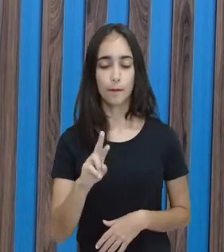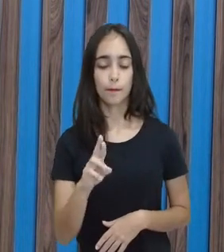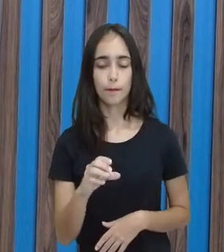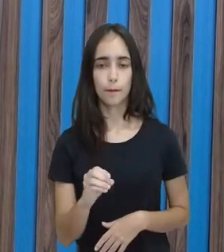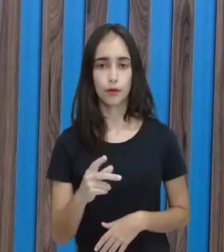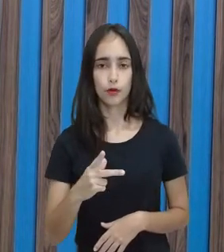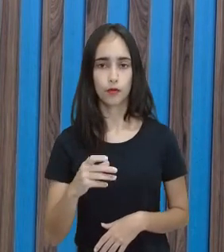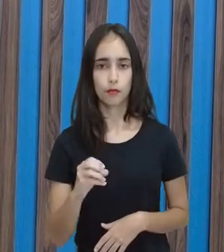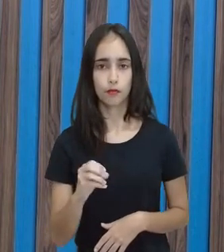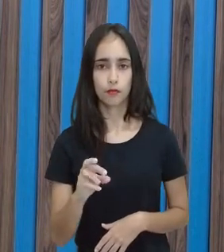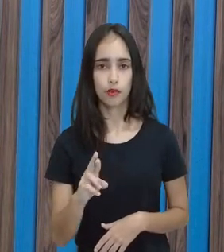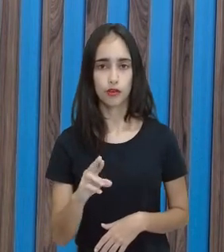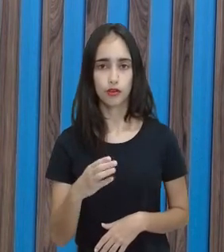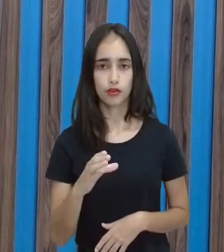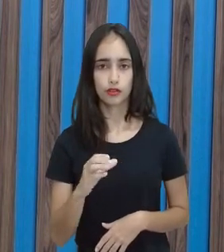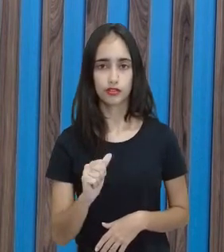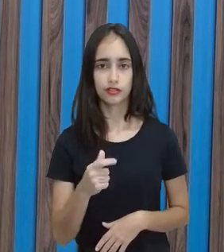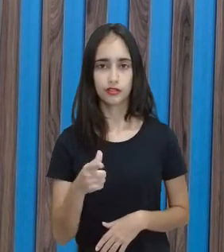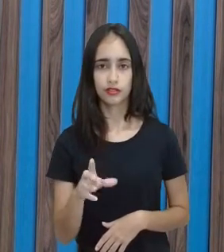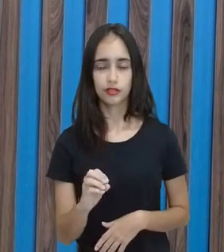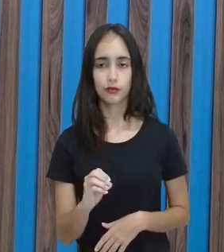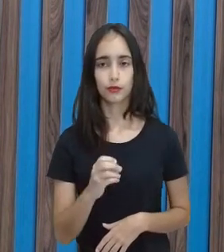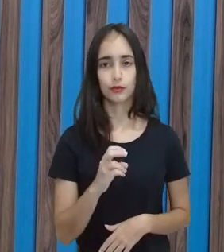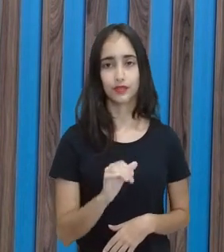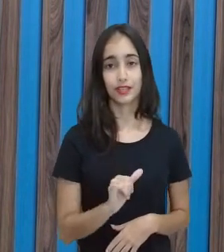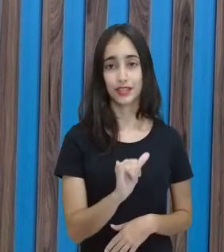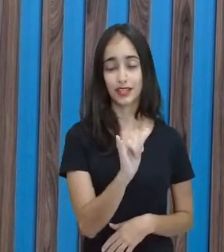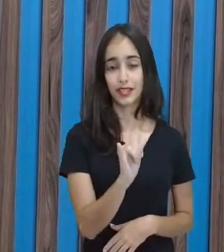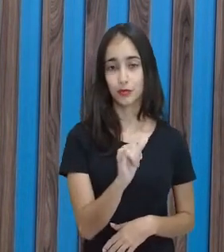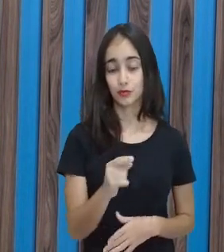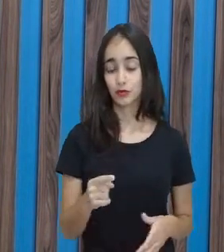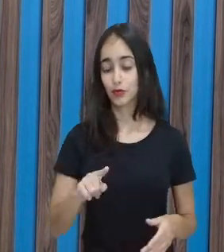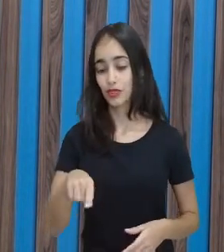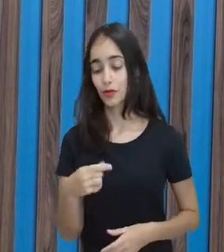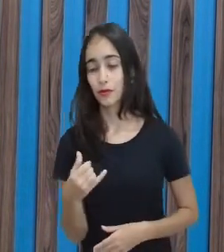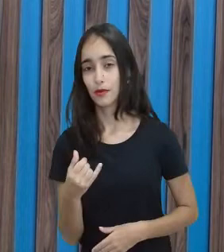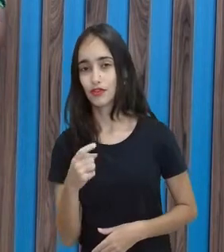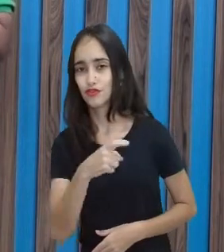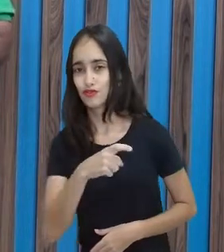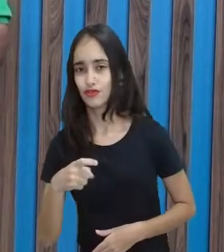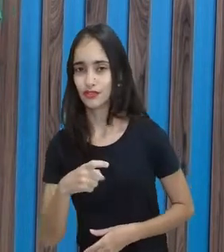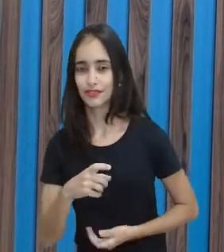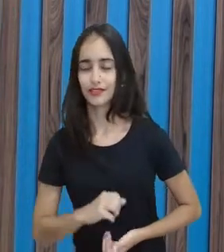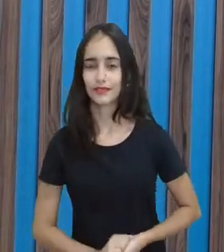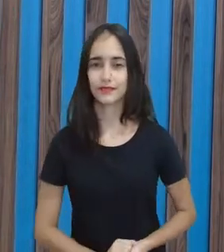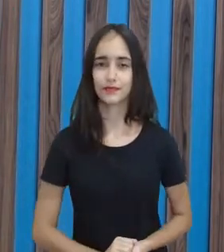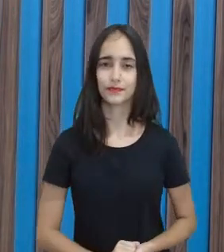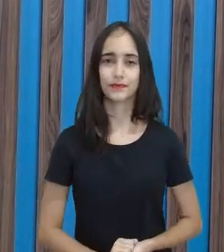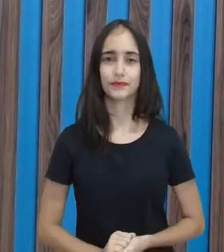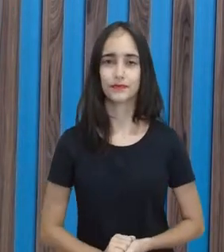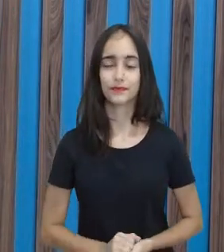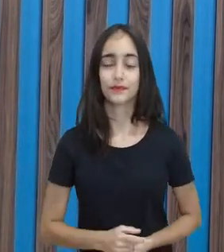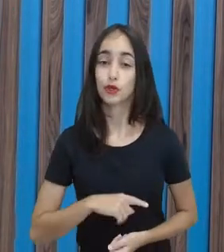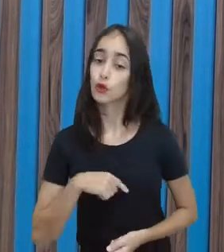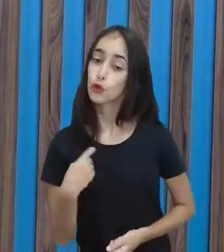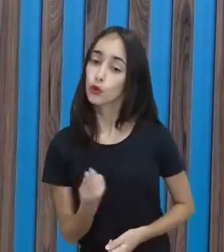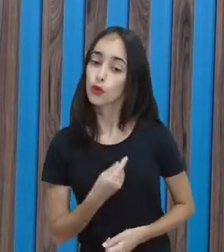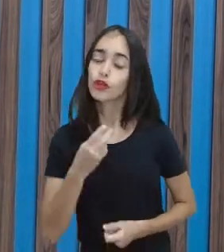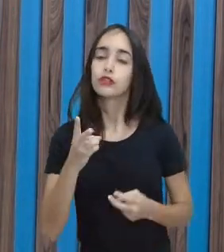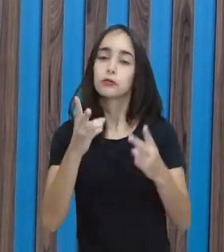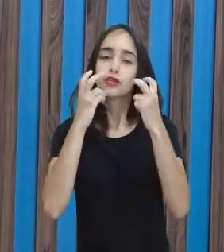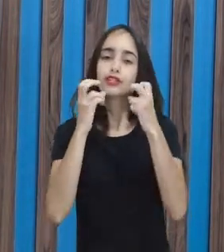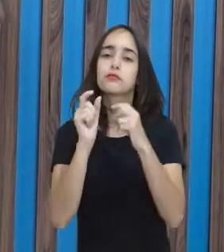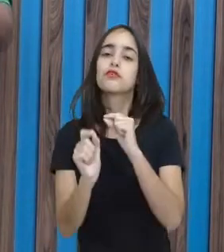colocar nessa ordem, y e x. Ou seja, a gente viu que para grandezas